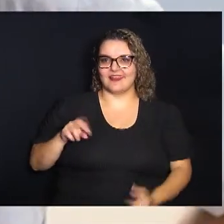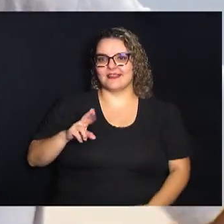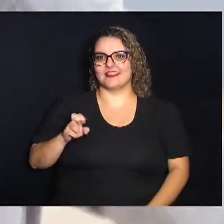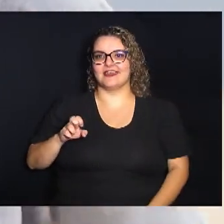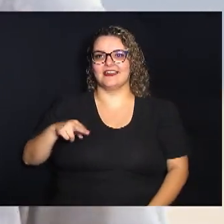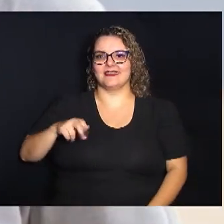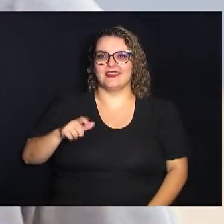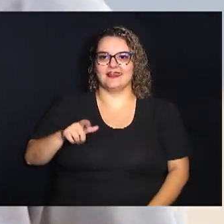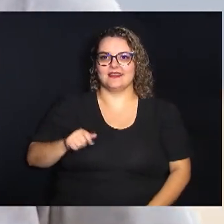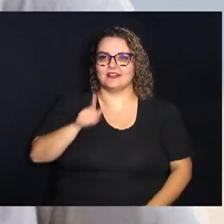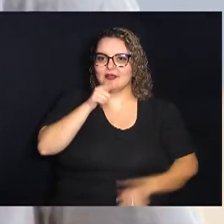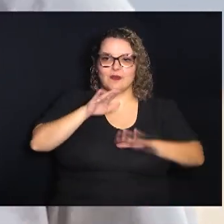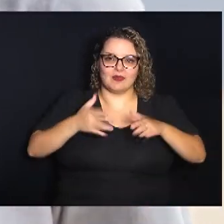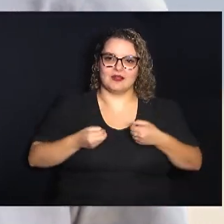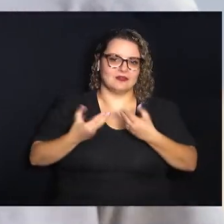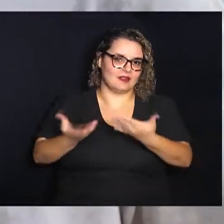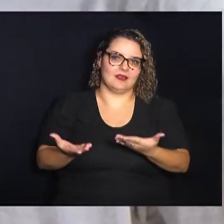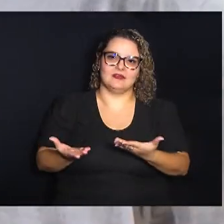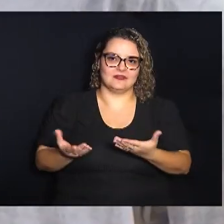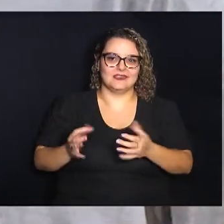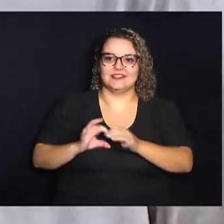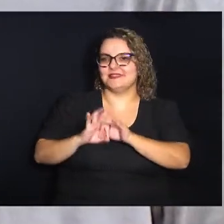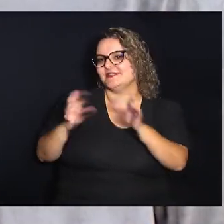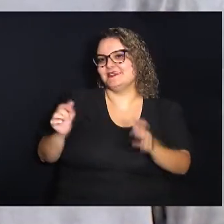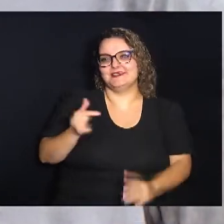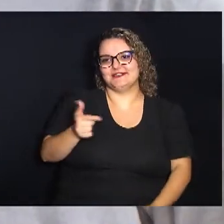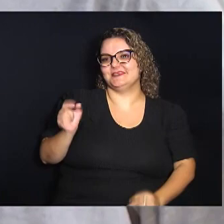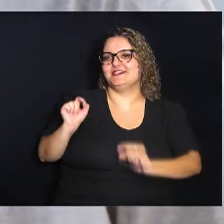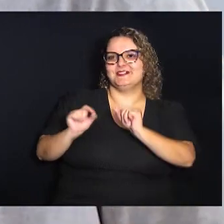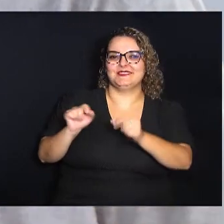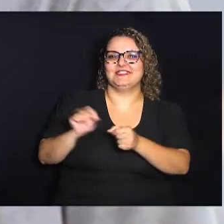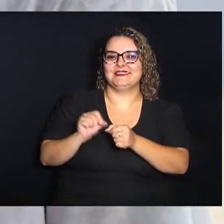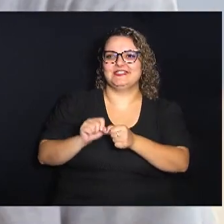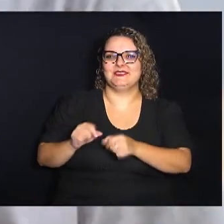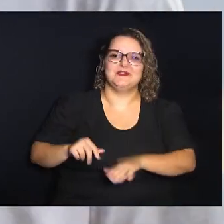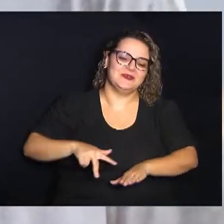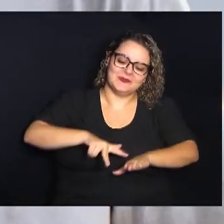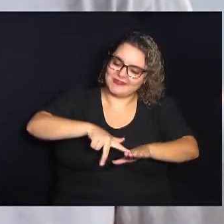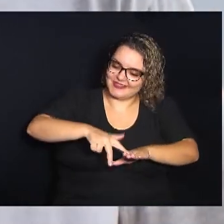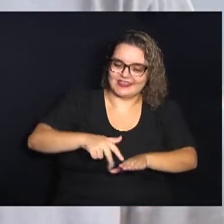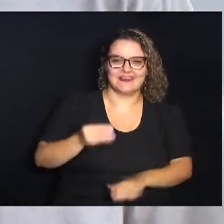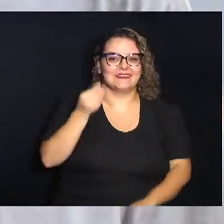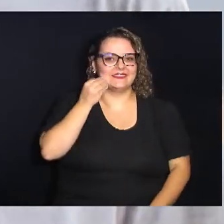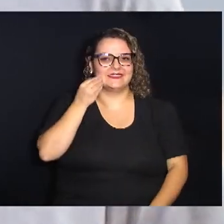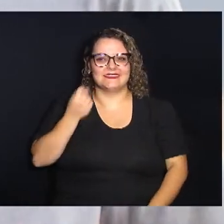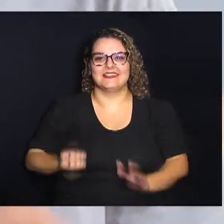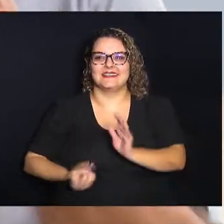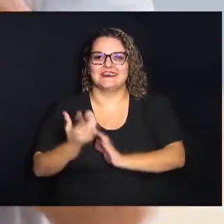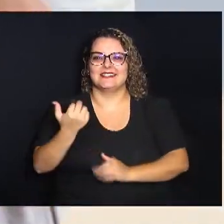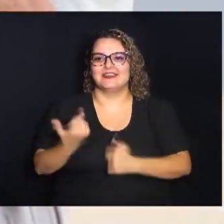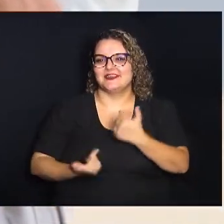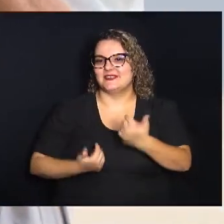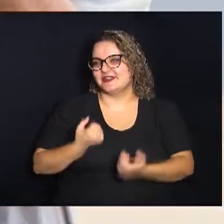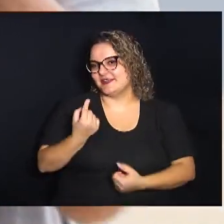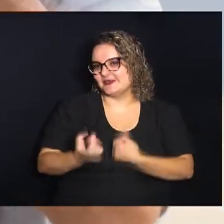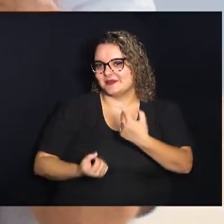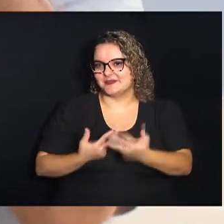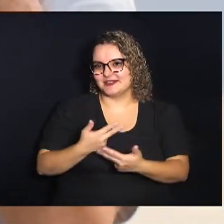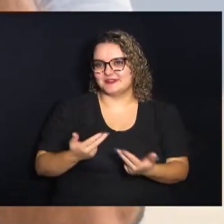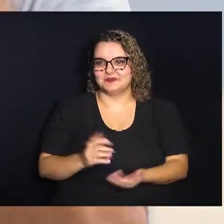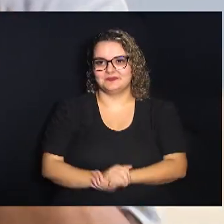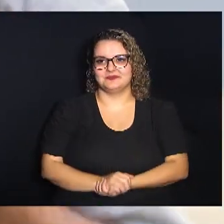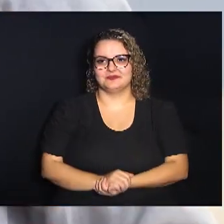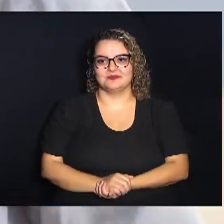mar proporcionava e não tinha o que fazer, vamos para o asfalto, vamos tentar inventar alguma coisa aí para continuar isso, né? E aí o primeiro